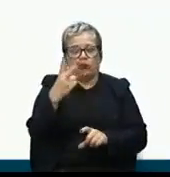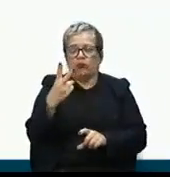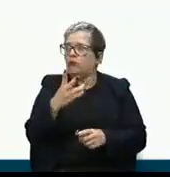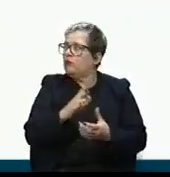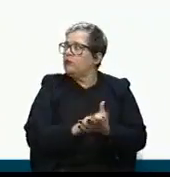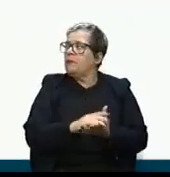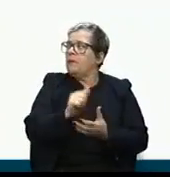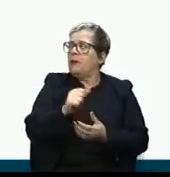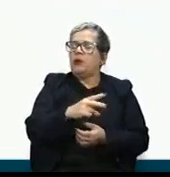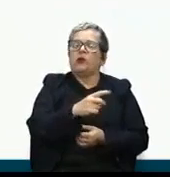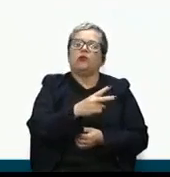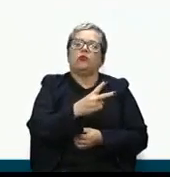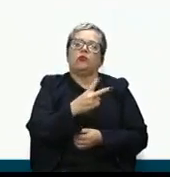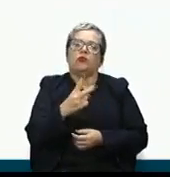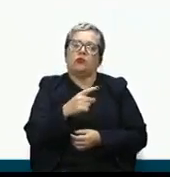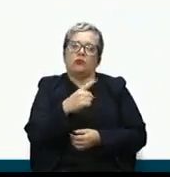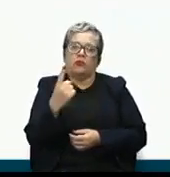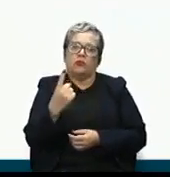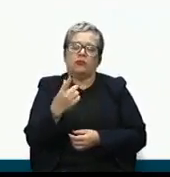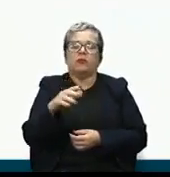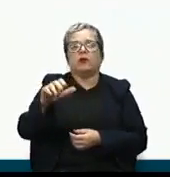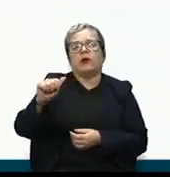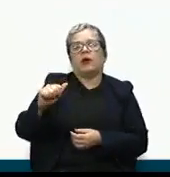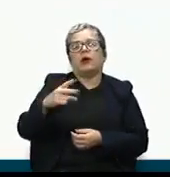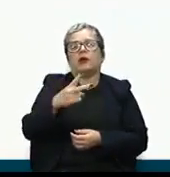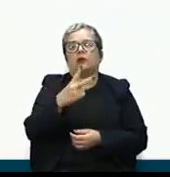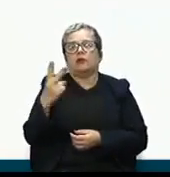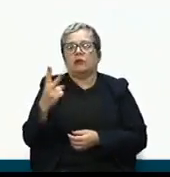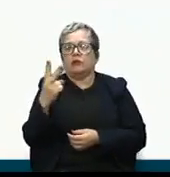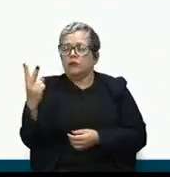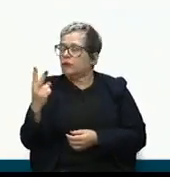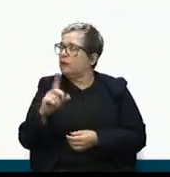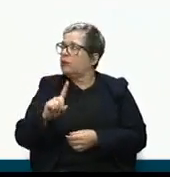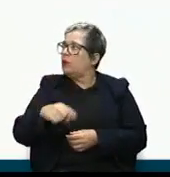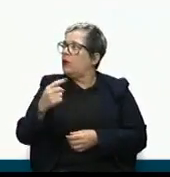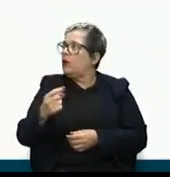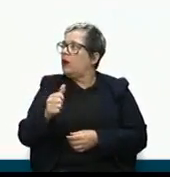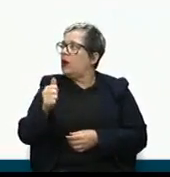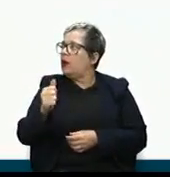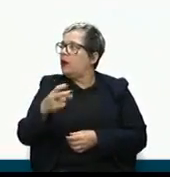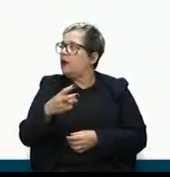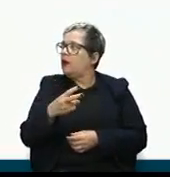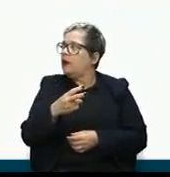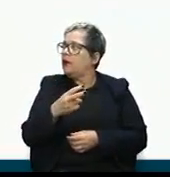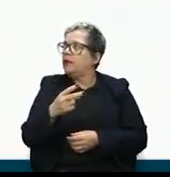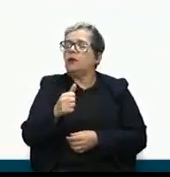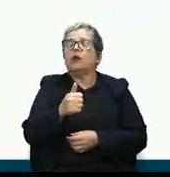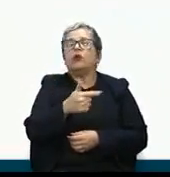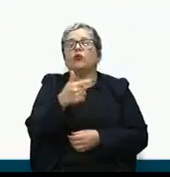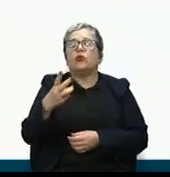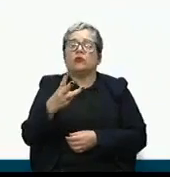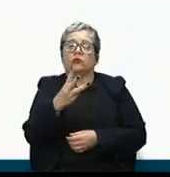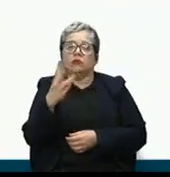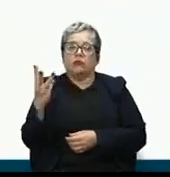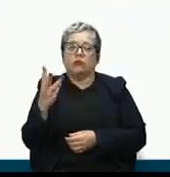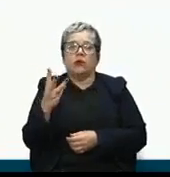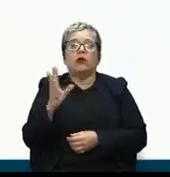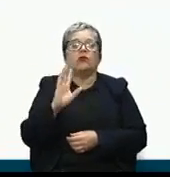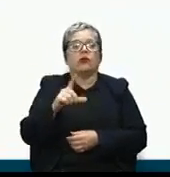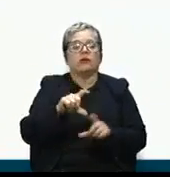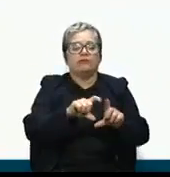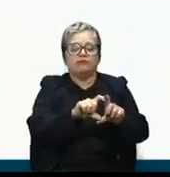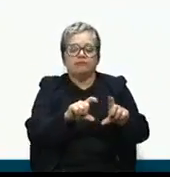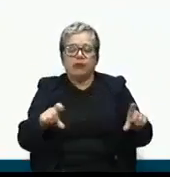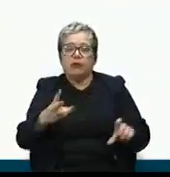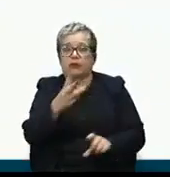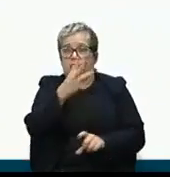A2, 1, depois A2, 2, depois A2, 3. E na terceira